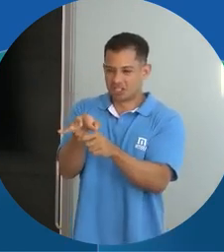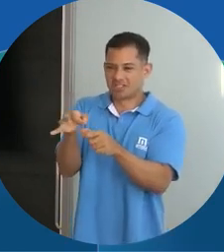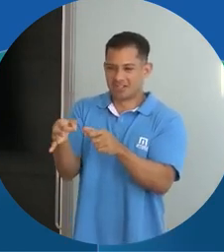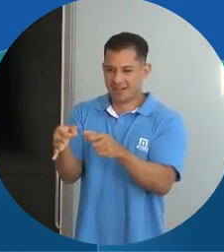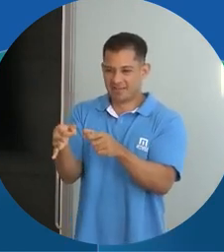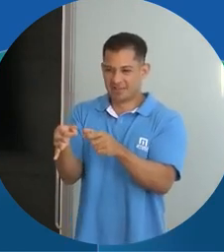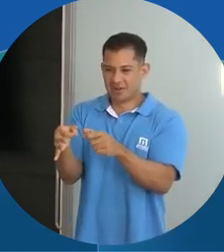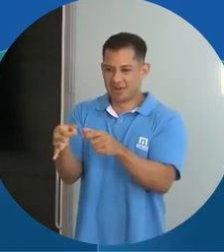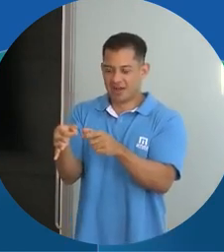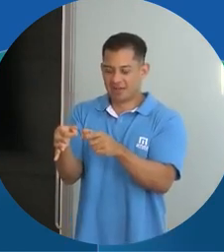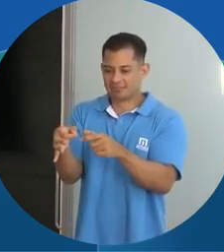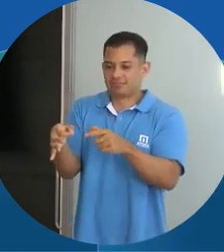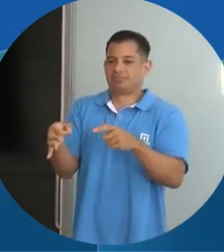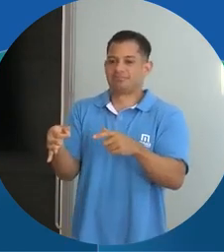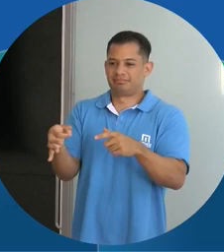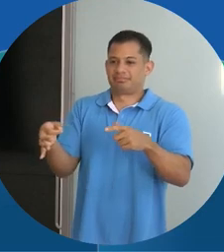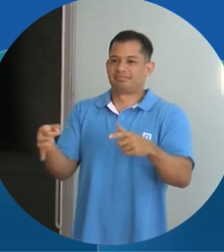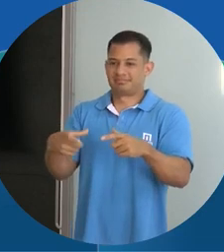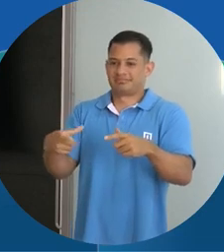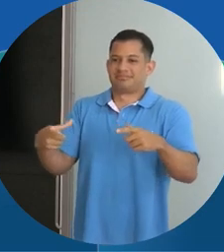injeção, né?